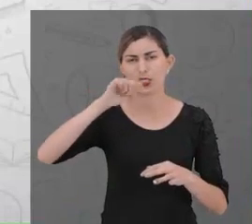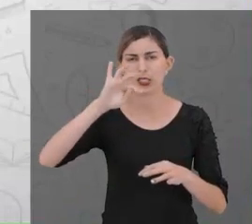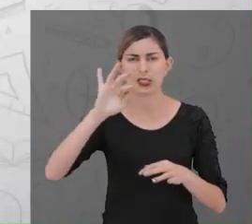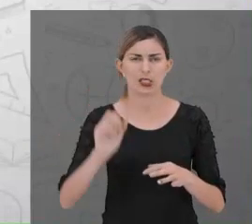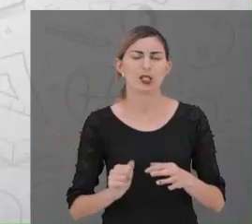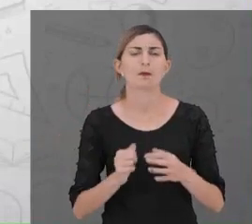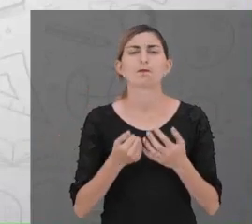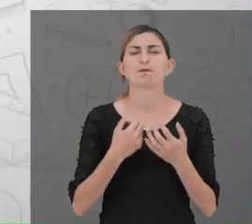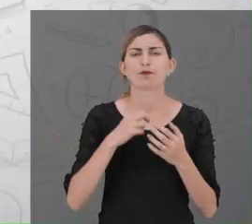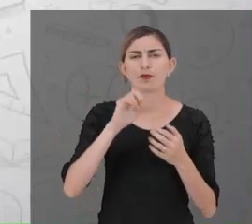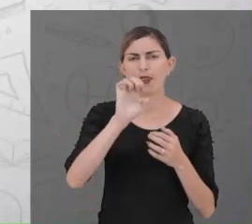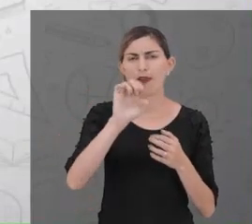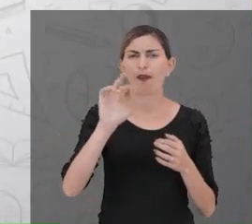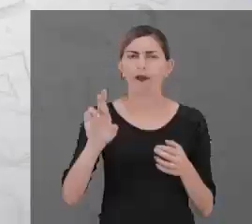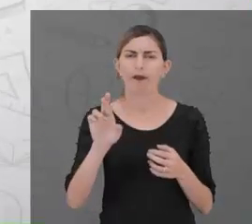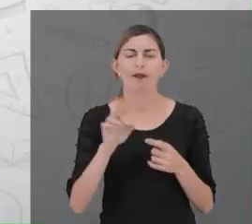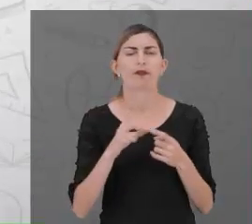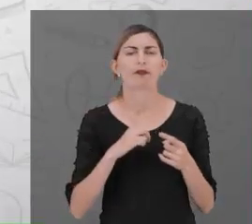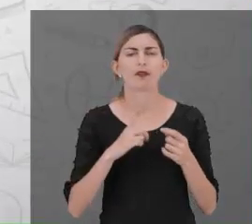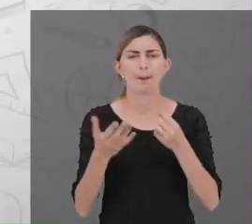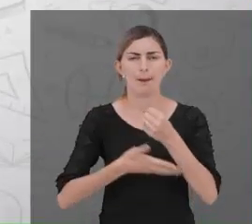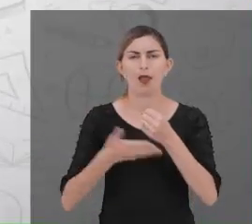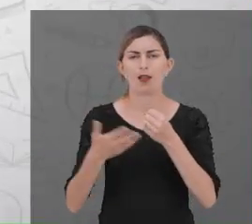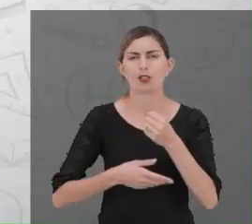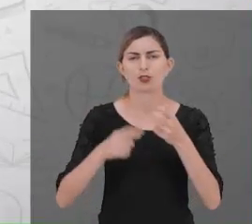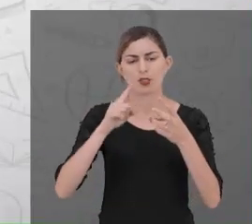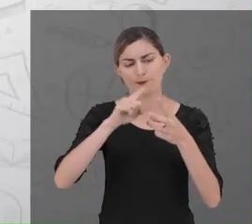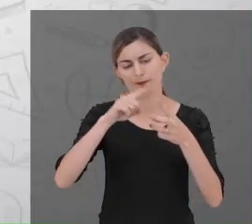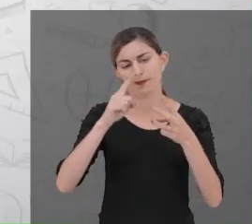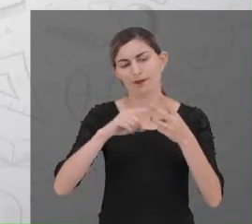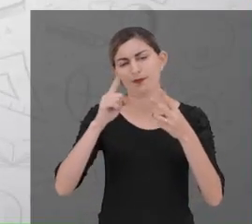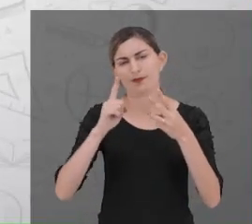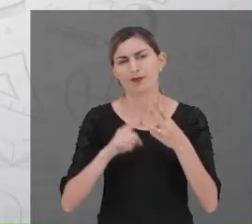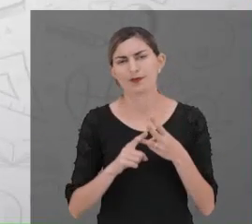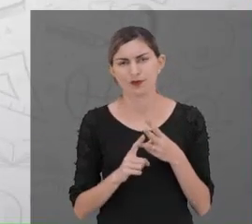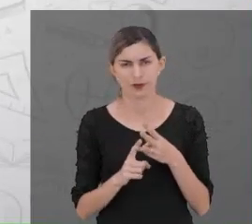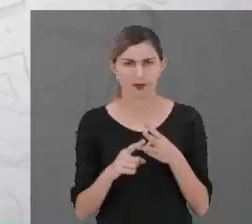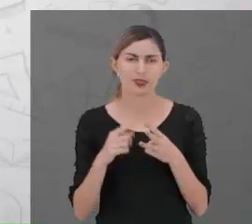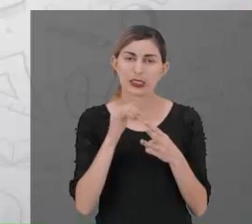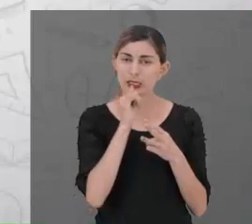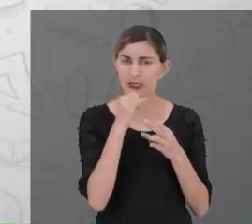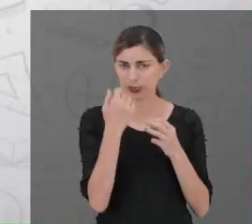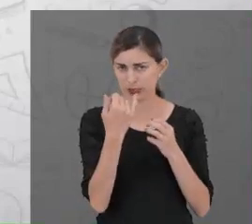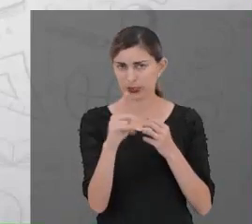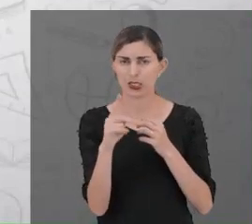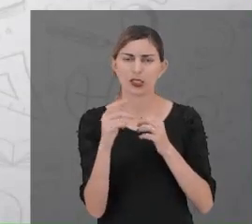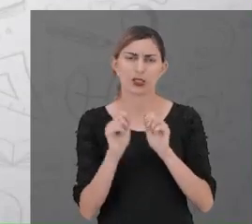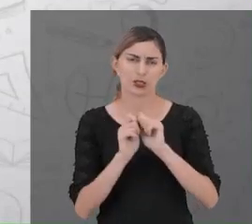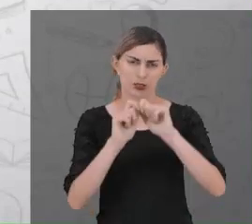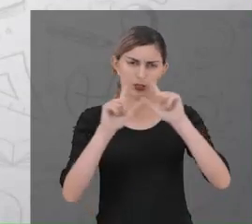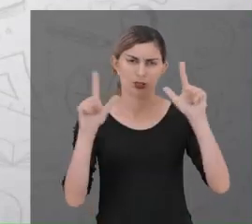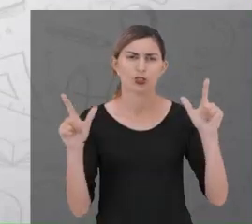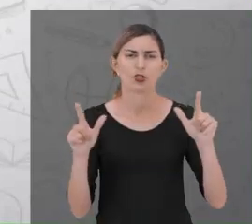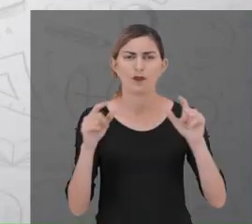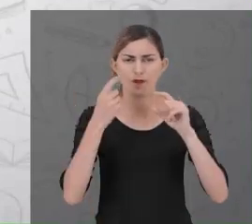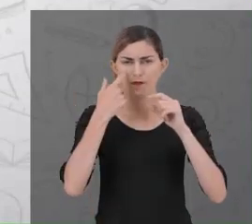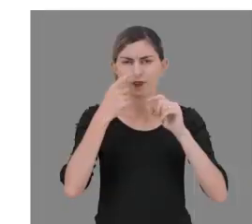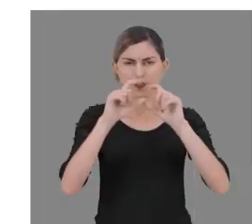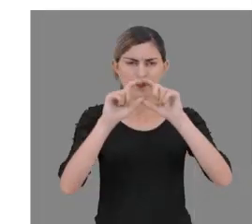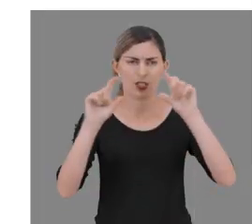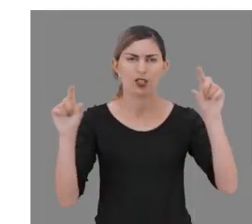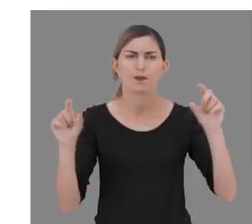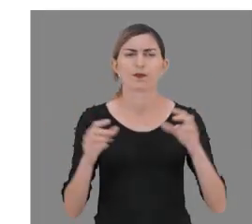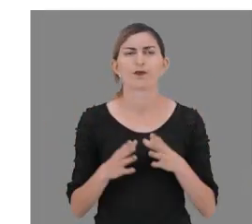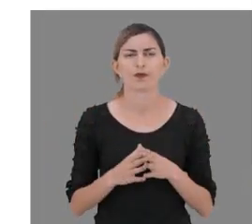O modelo ER ele contém basicamente três construtores. Neste exemplo, nesse